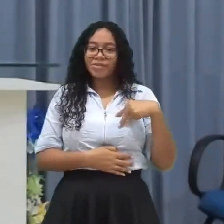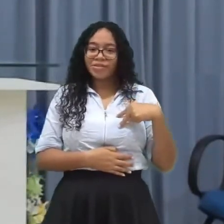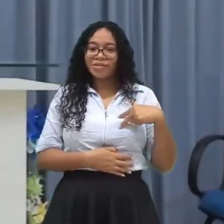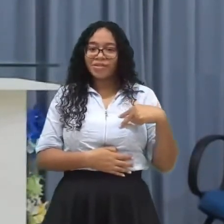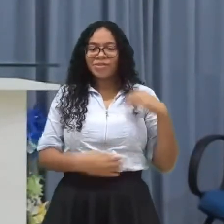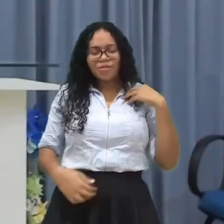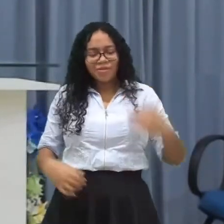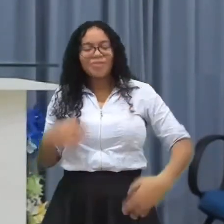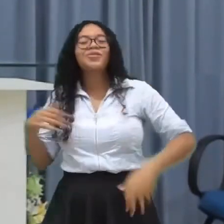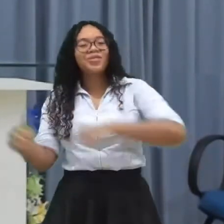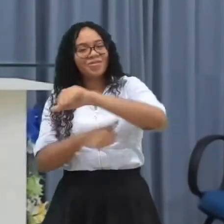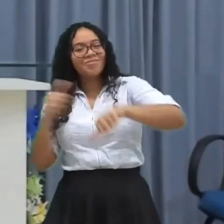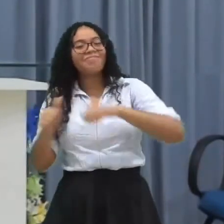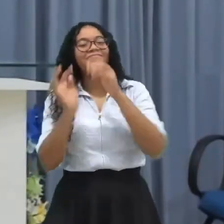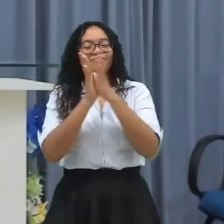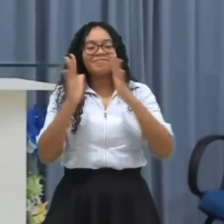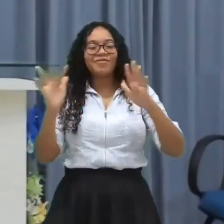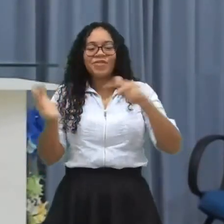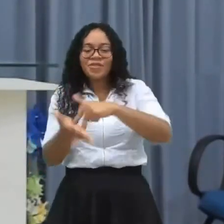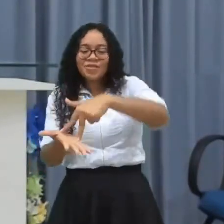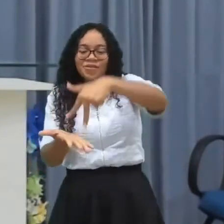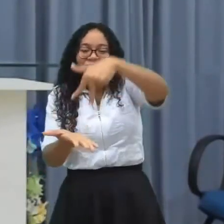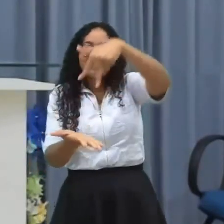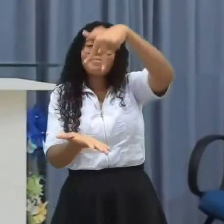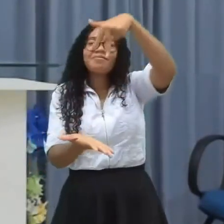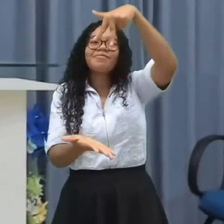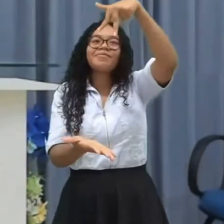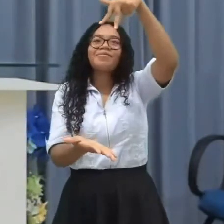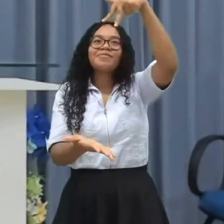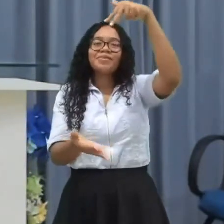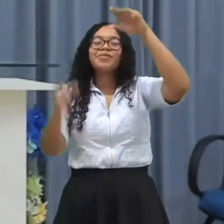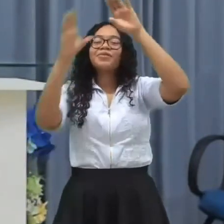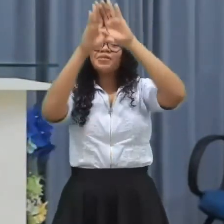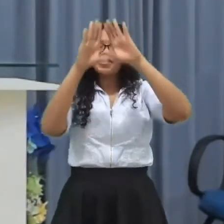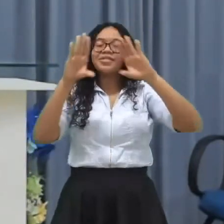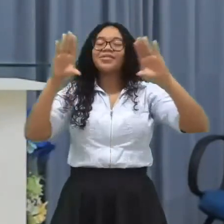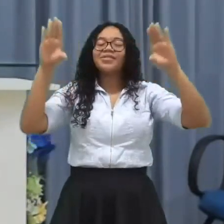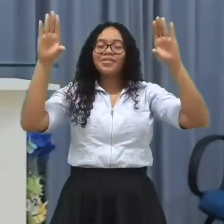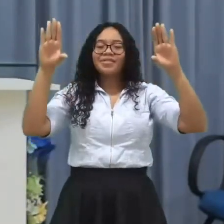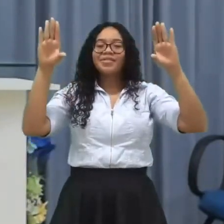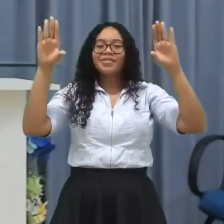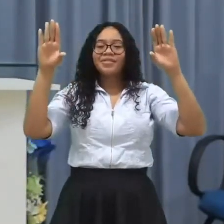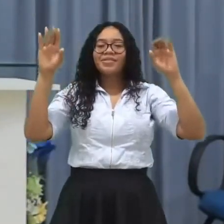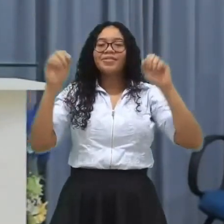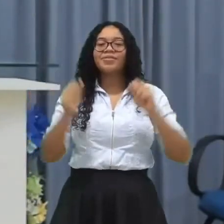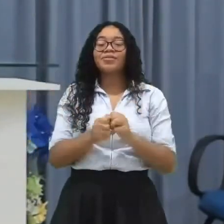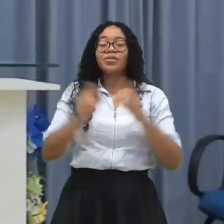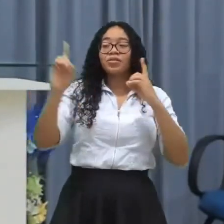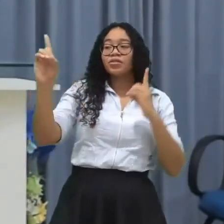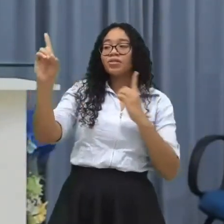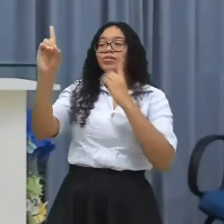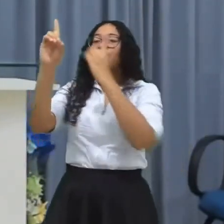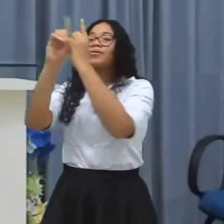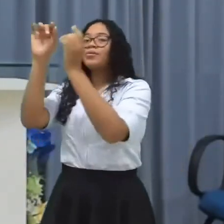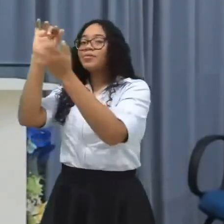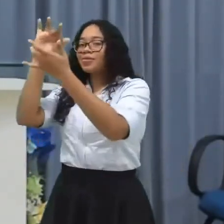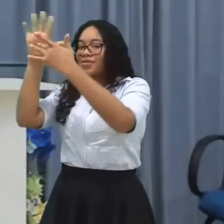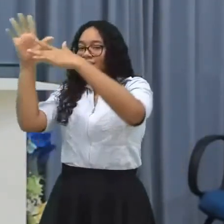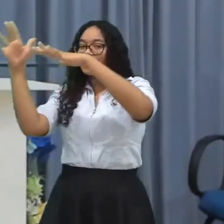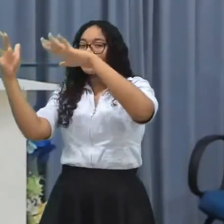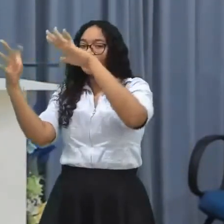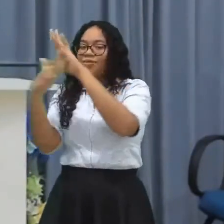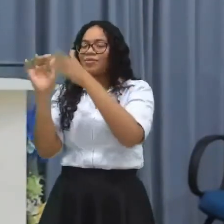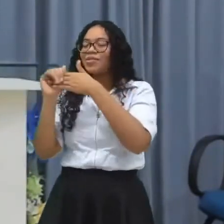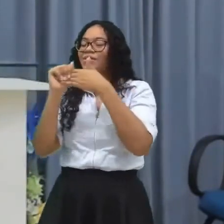corpo glorioso, subindo em direção às nuvens do céu, aonde nos espera o nosso Senhor, para nos